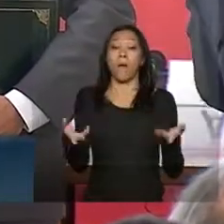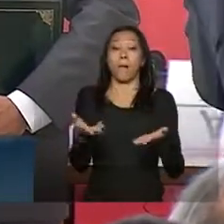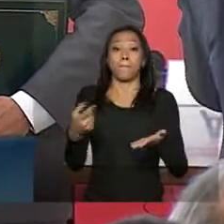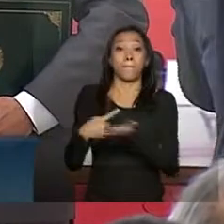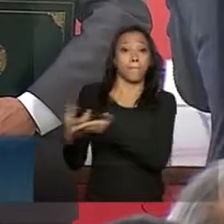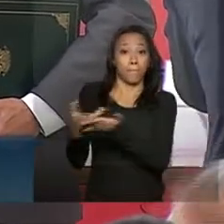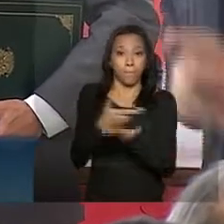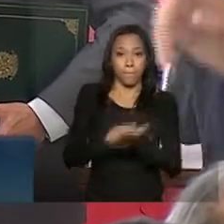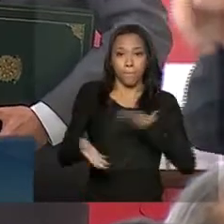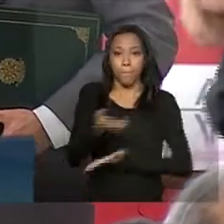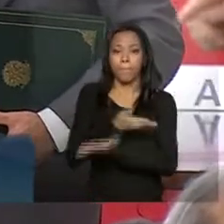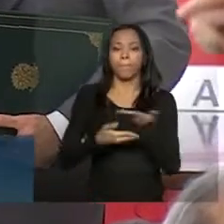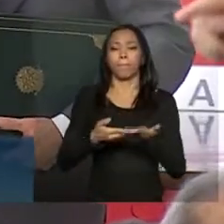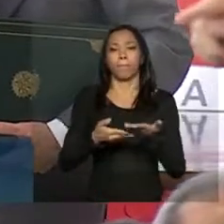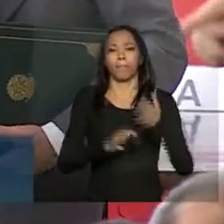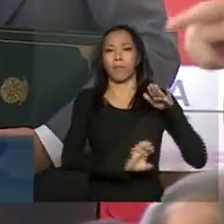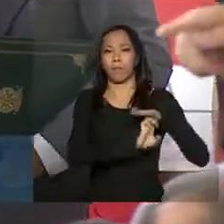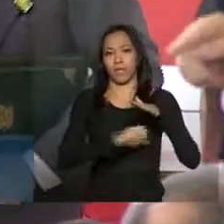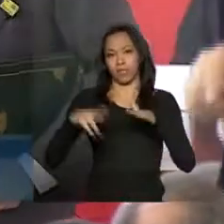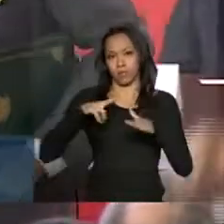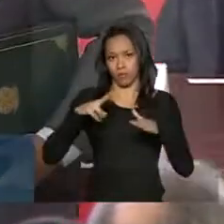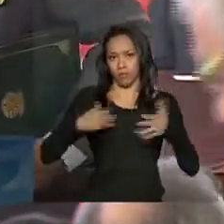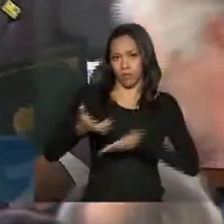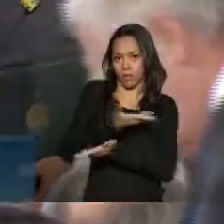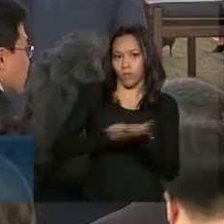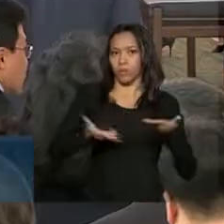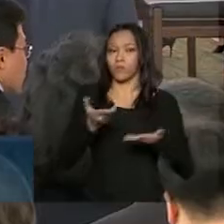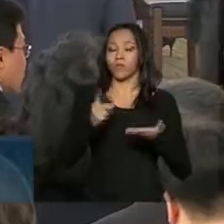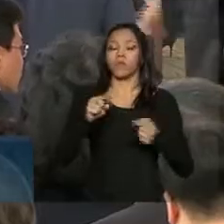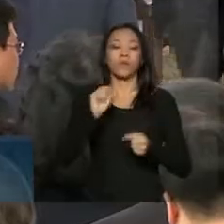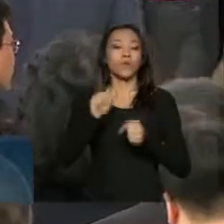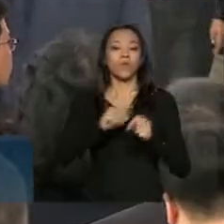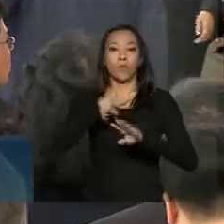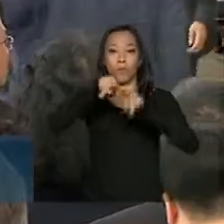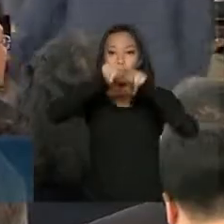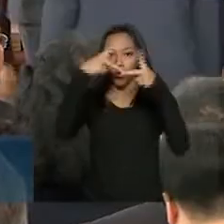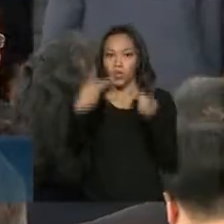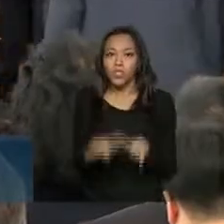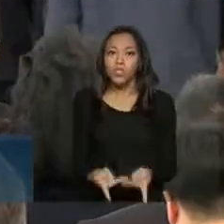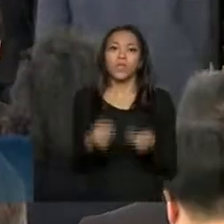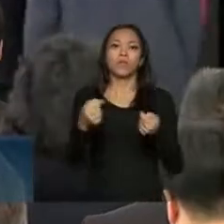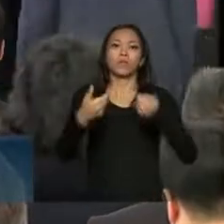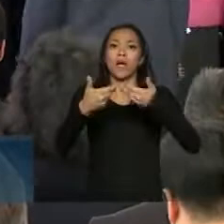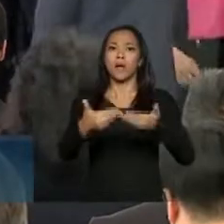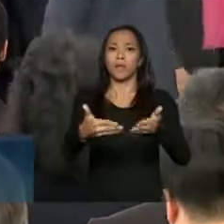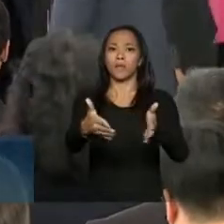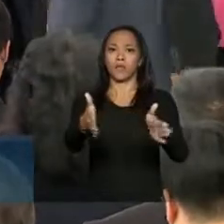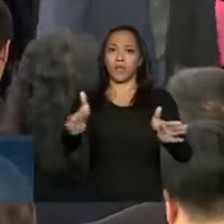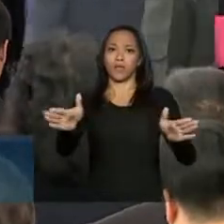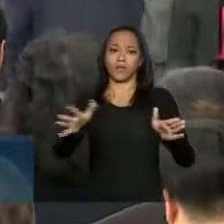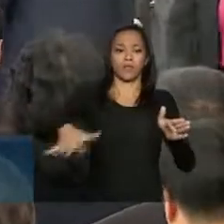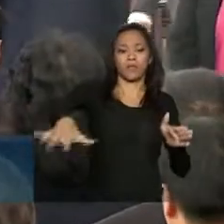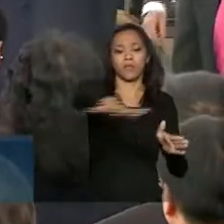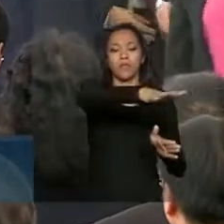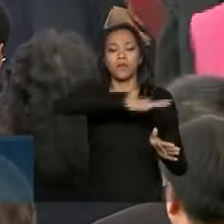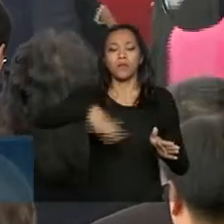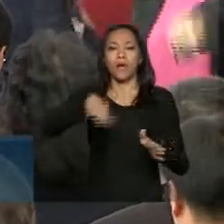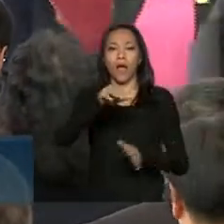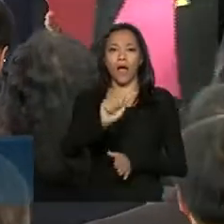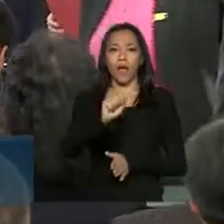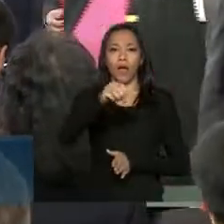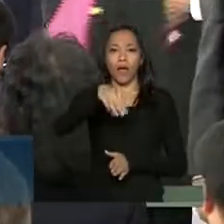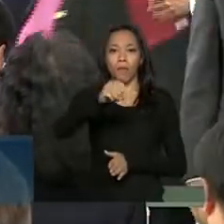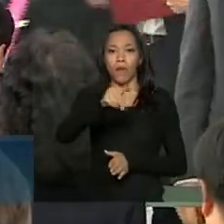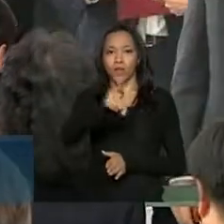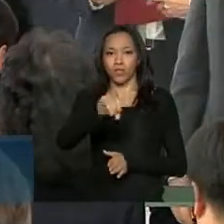privada com vistas à elaboração de projeto no âmbito do Programa de Integração da Amazônia Legal, para renovar e ampliar